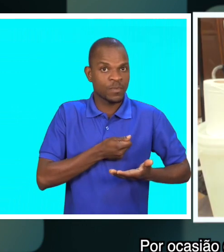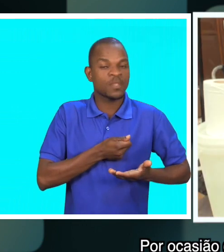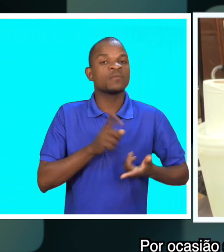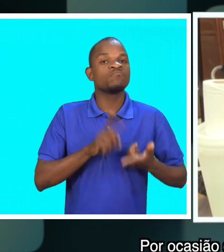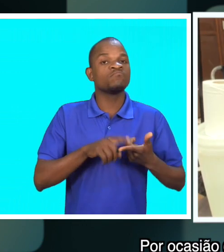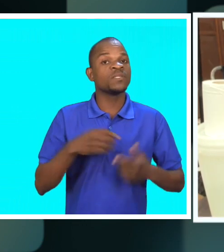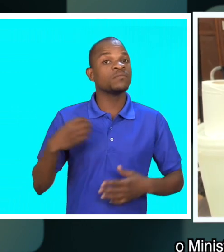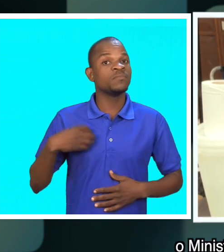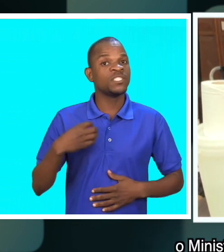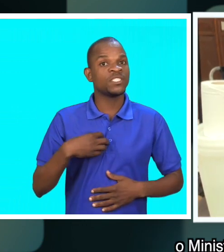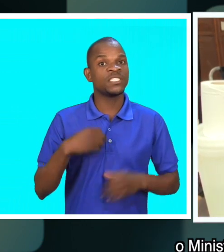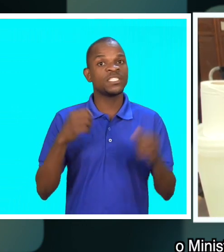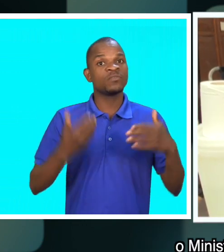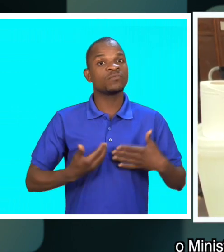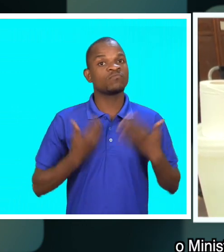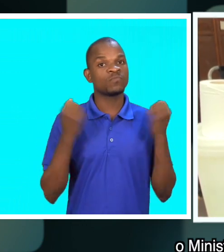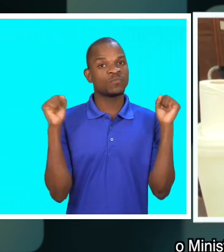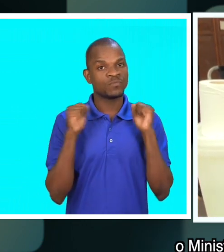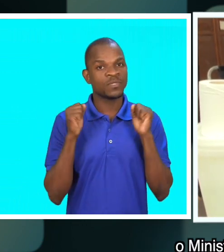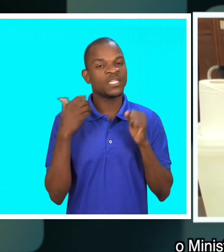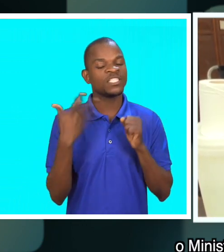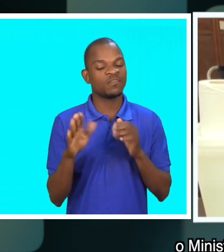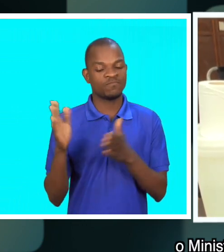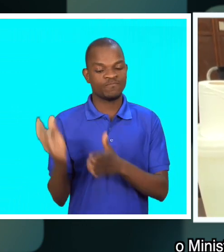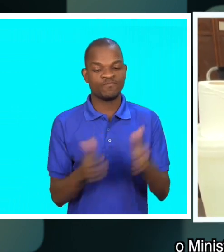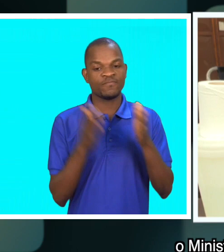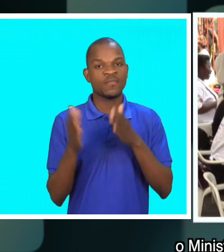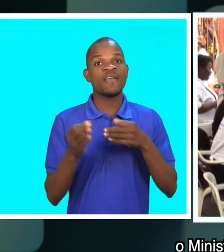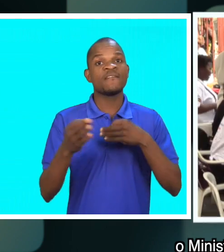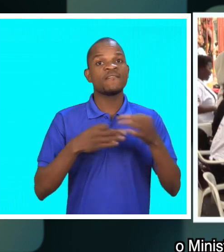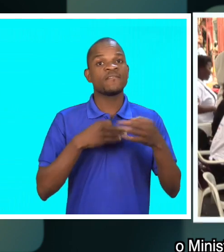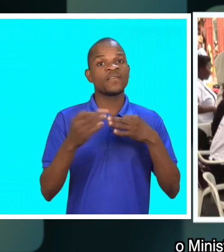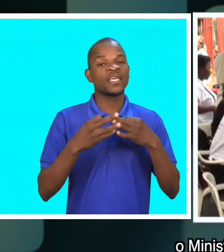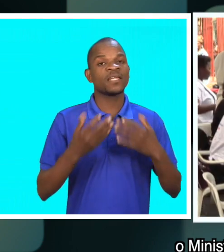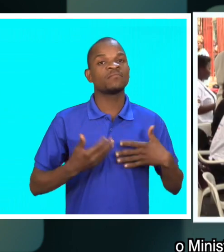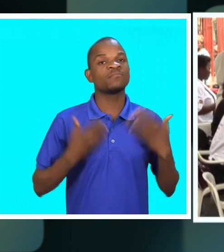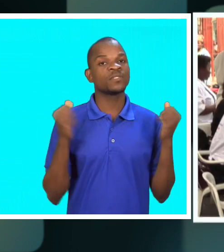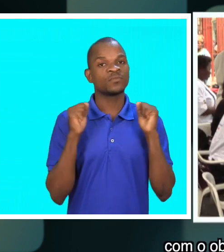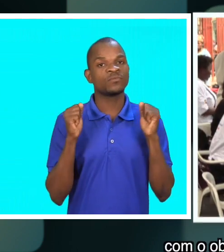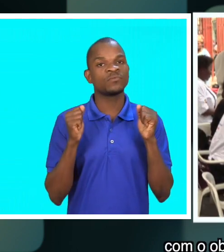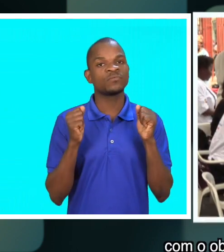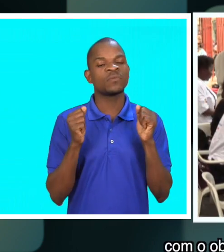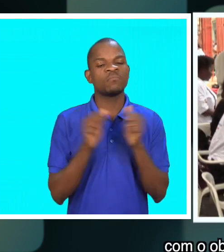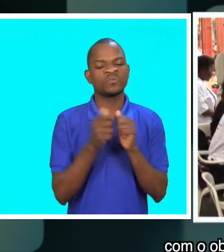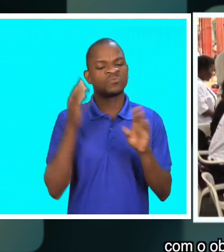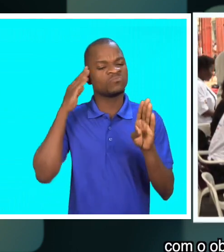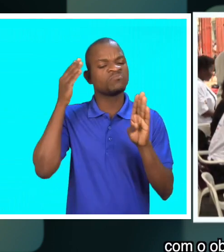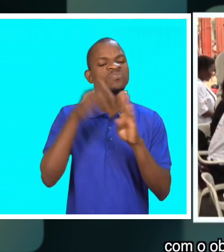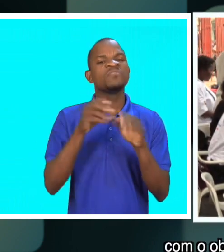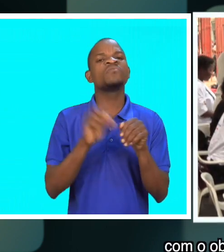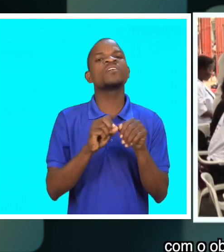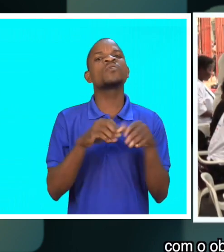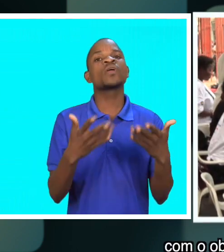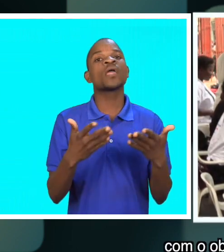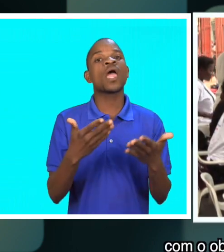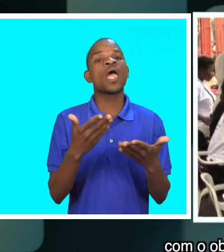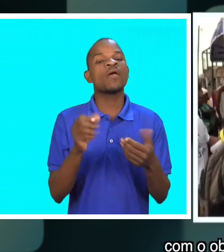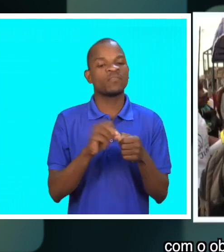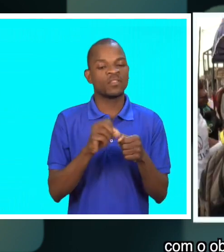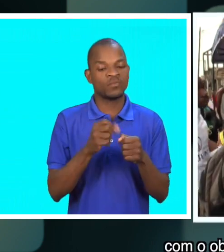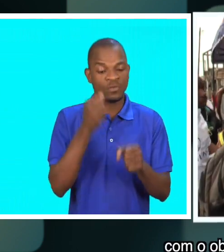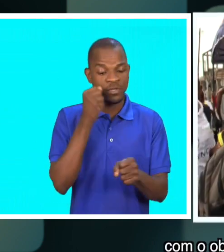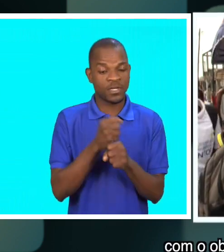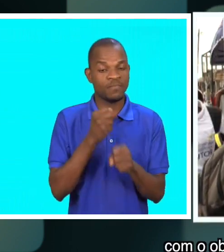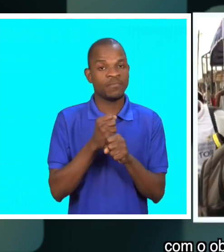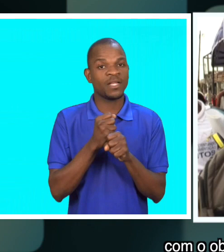Materno, o Ministério da Saúde organizou uma feira de saúde com o objetivo de ter os serviços